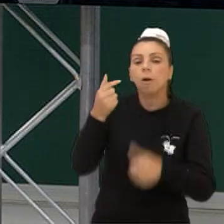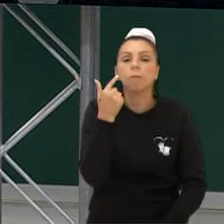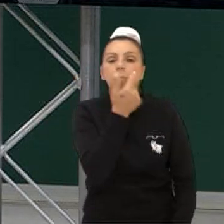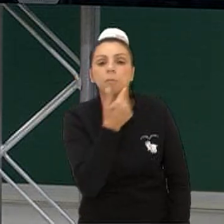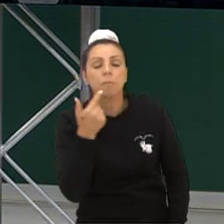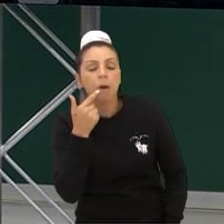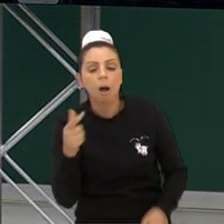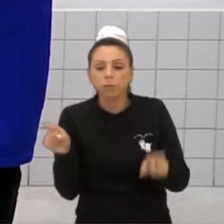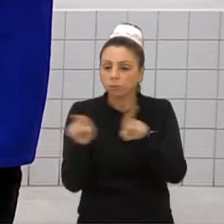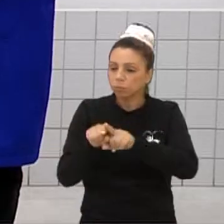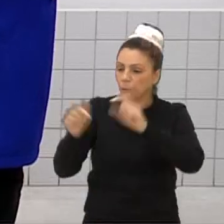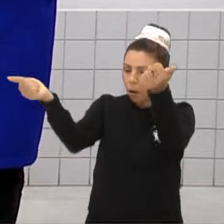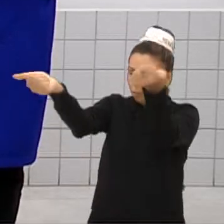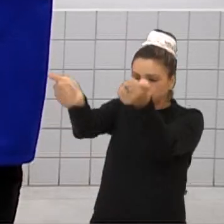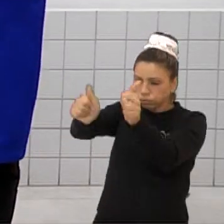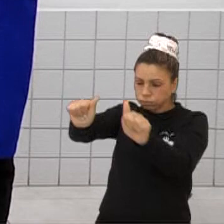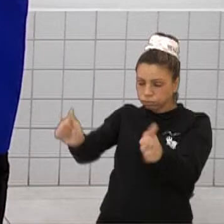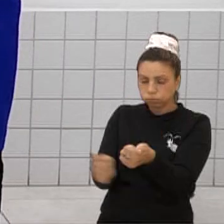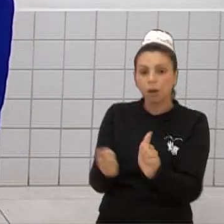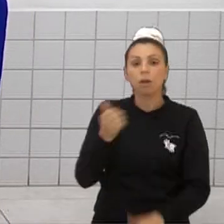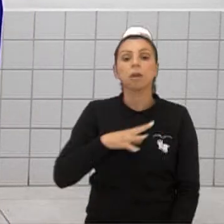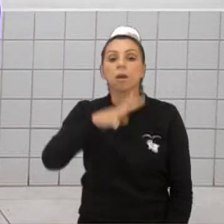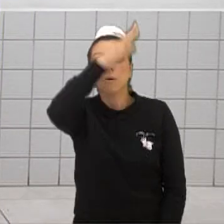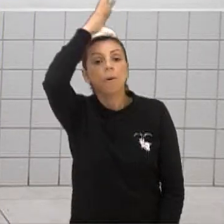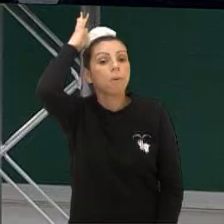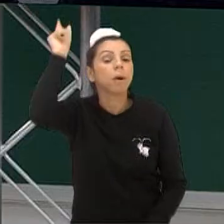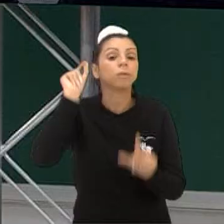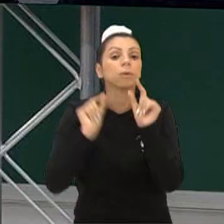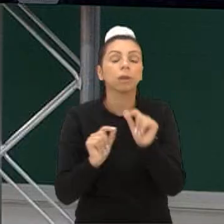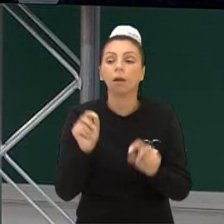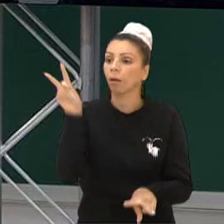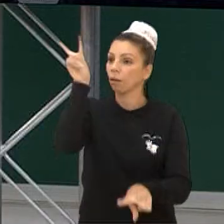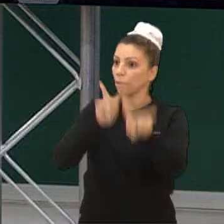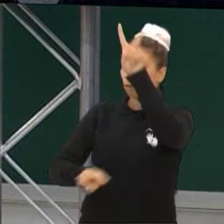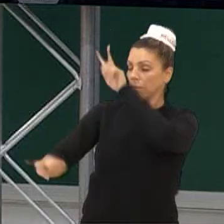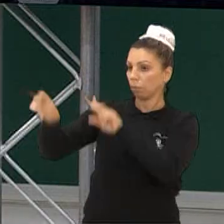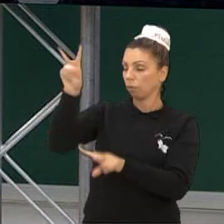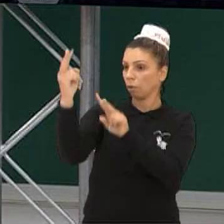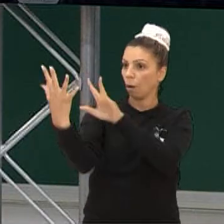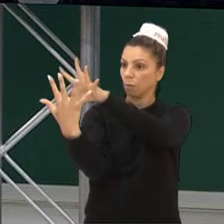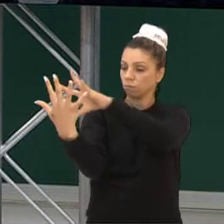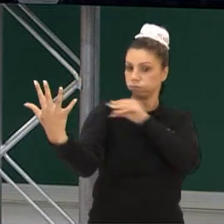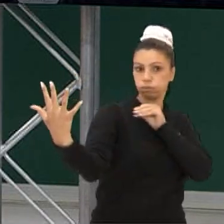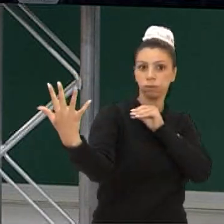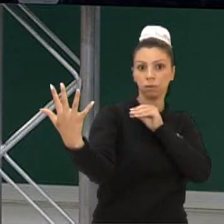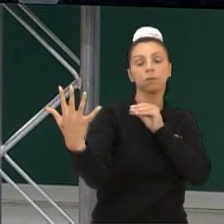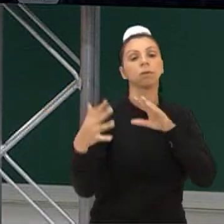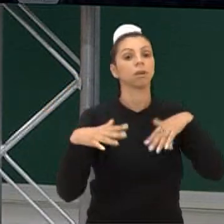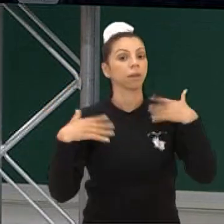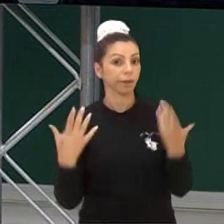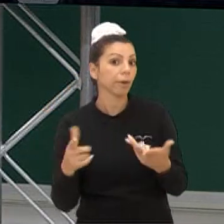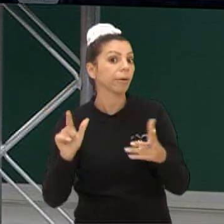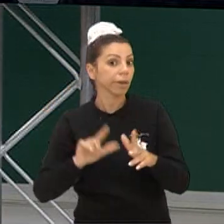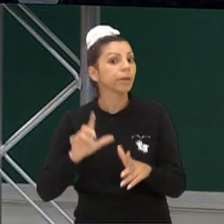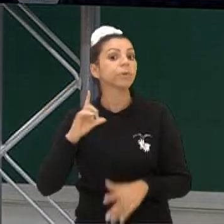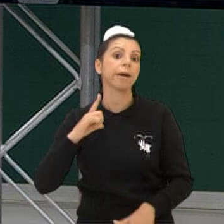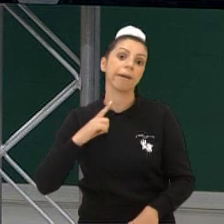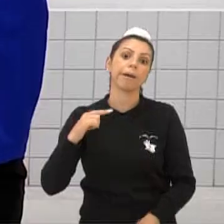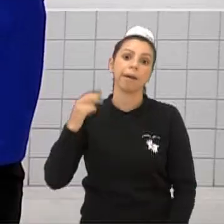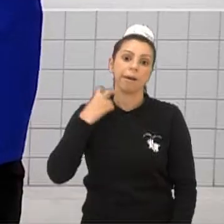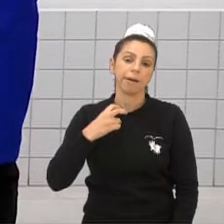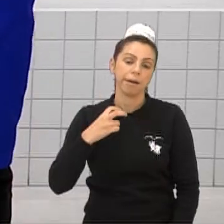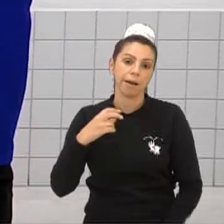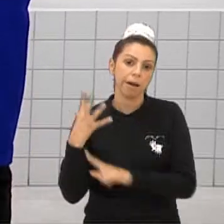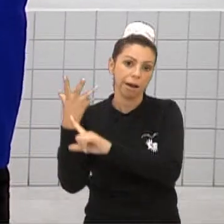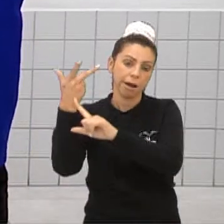coisa só. Melhor proporção. Exatamente. Já os romanos, eles faziam o que eles viam. Então essa é o berço que trouxe a arte tradicional que o professor acabou de falar. Que